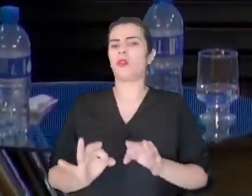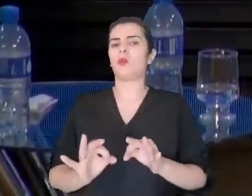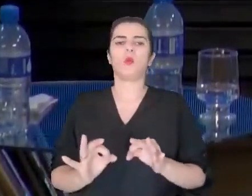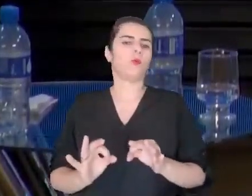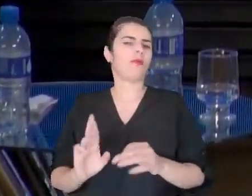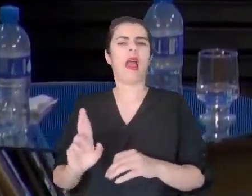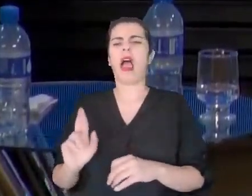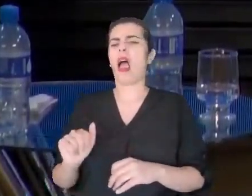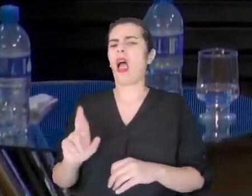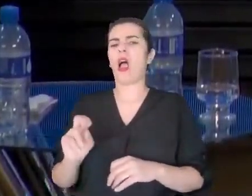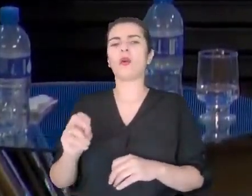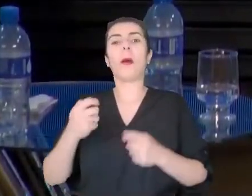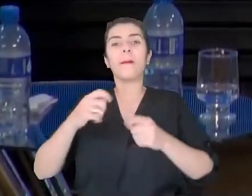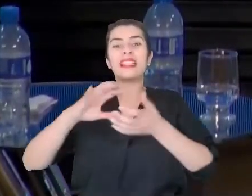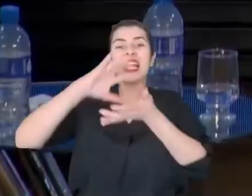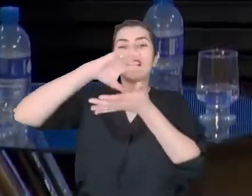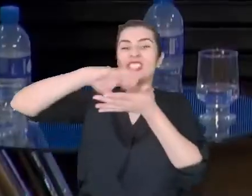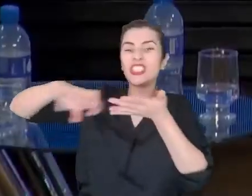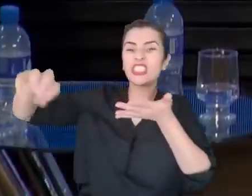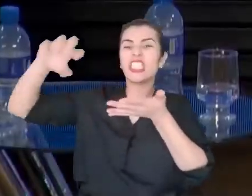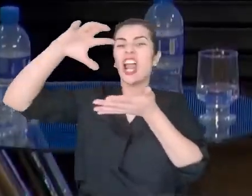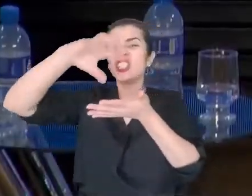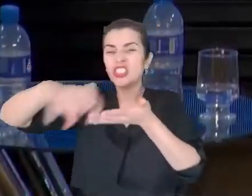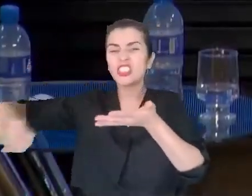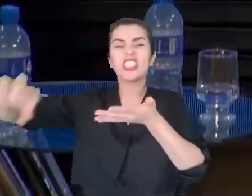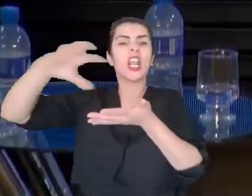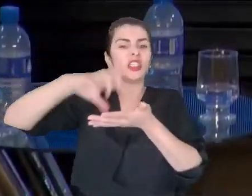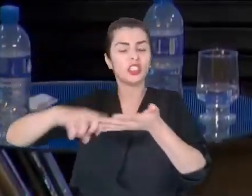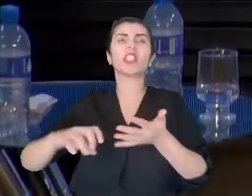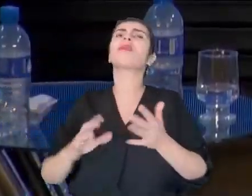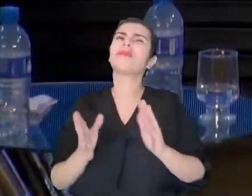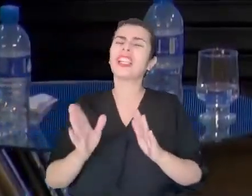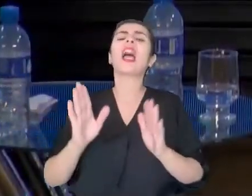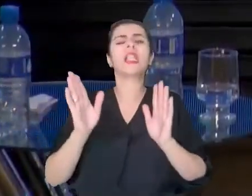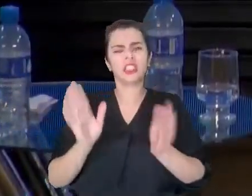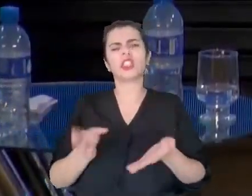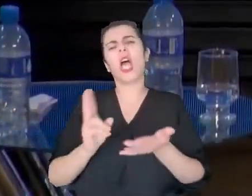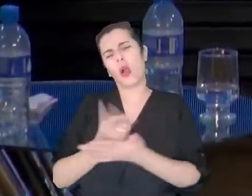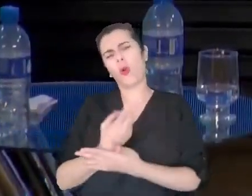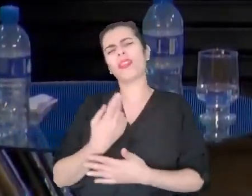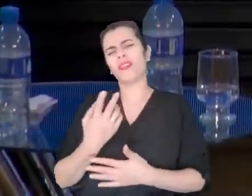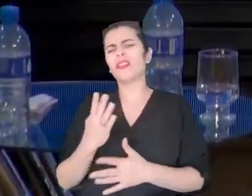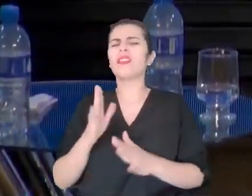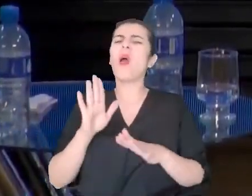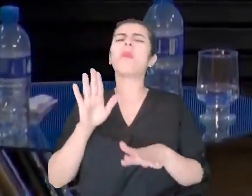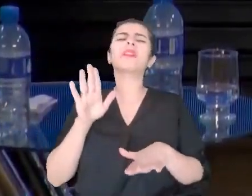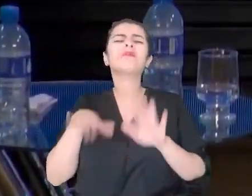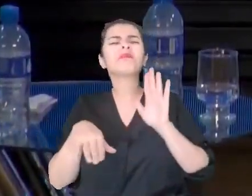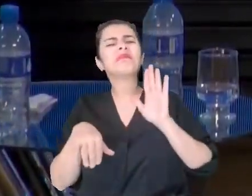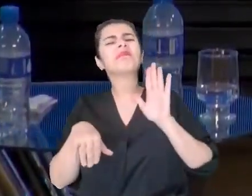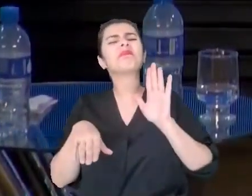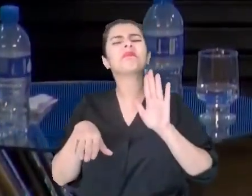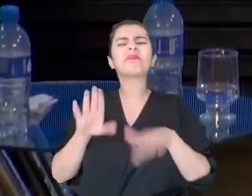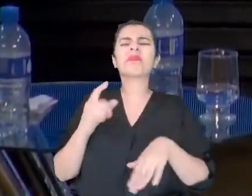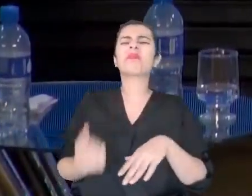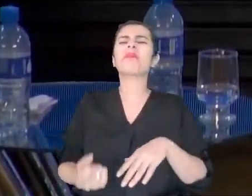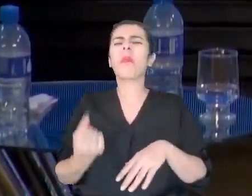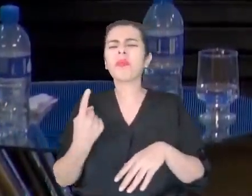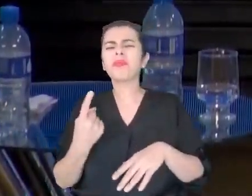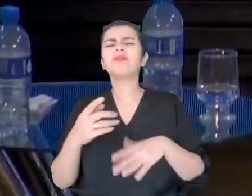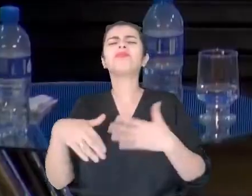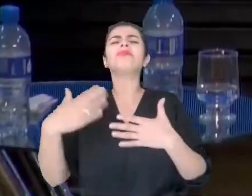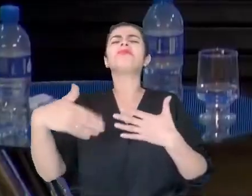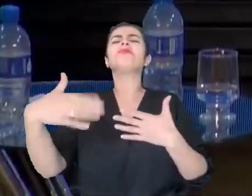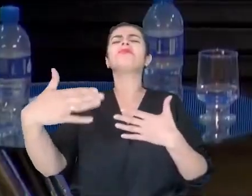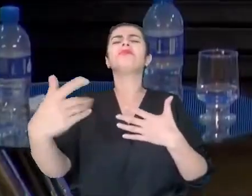remover camadas. Já aconteceu pontualmente, mas é bem esporádico. E, claro, né, então, assim,